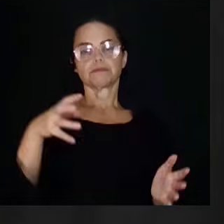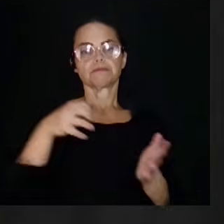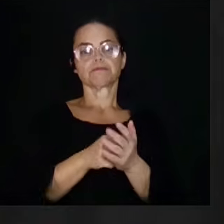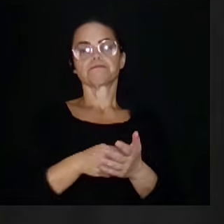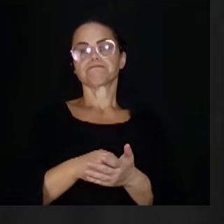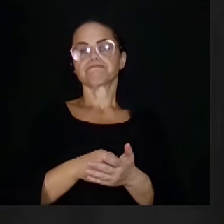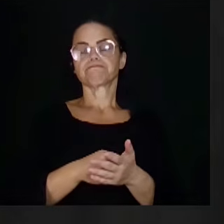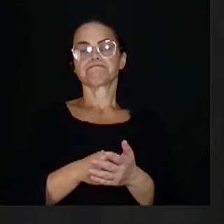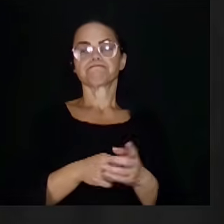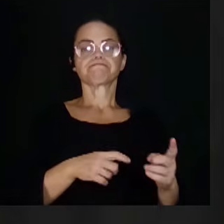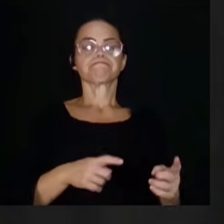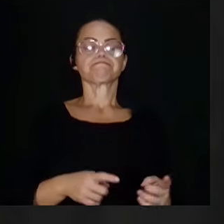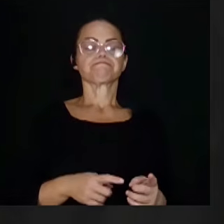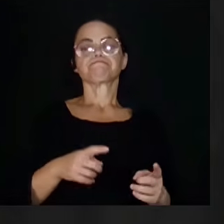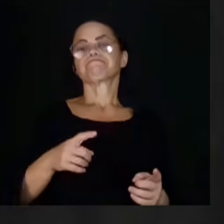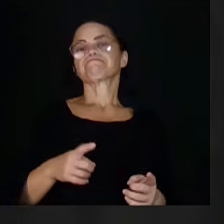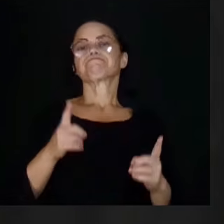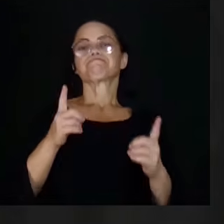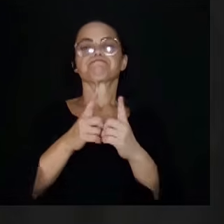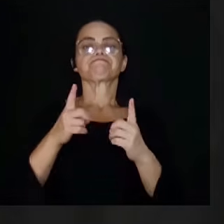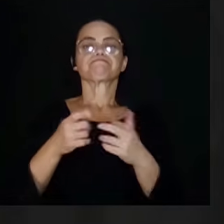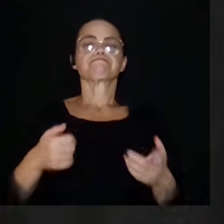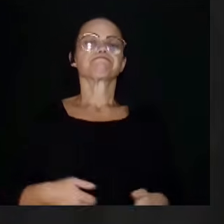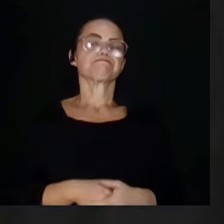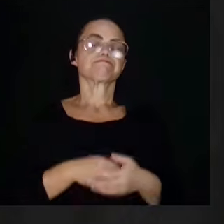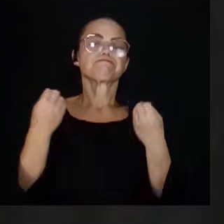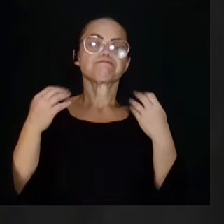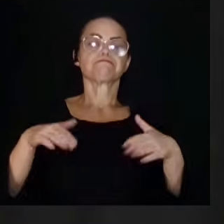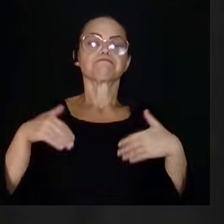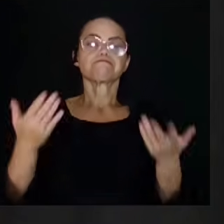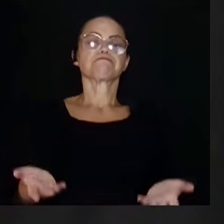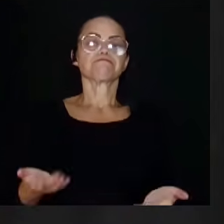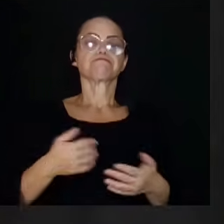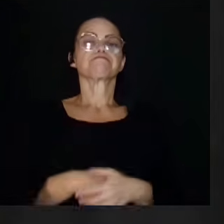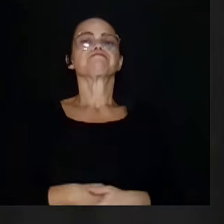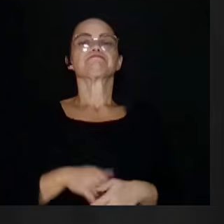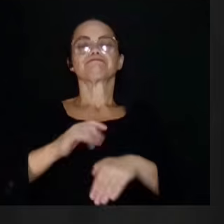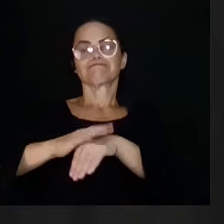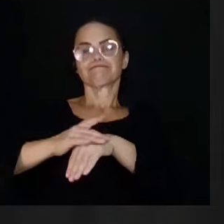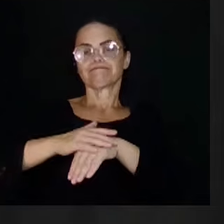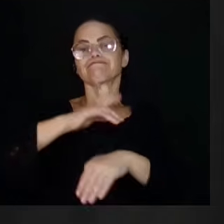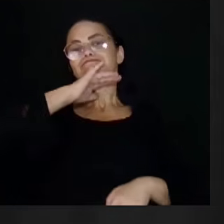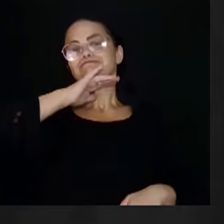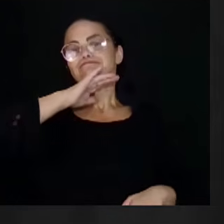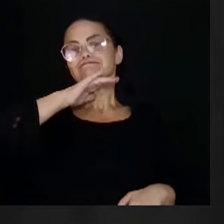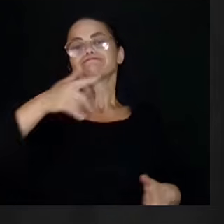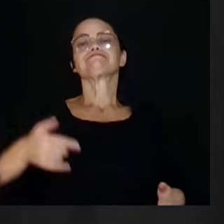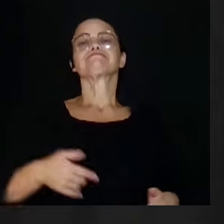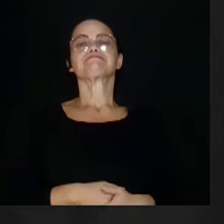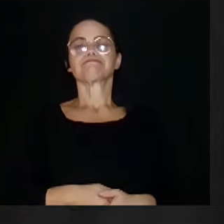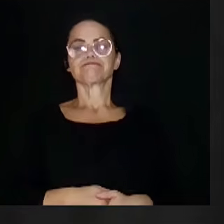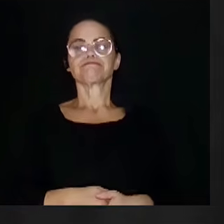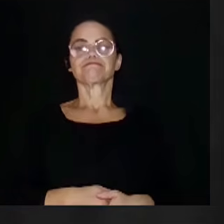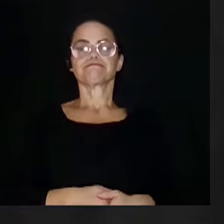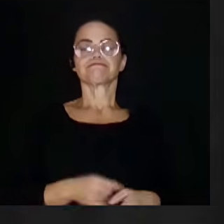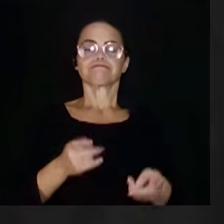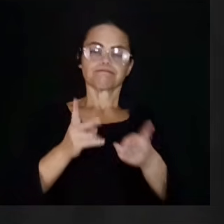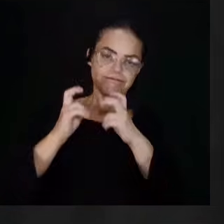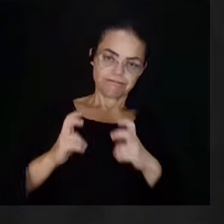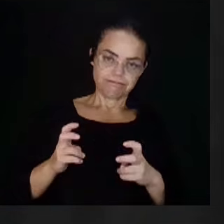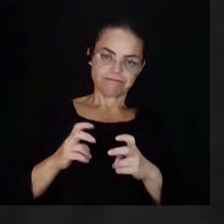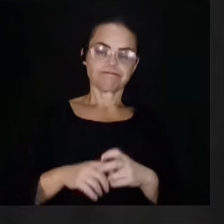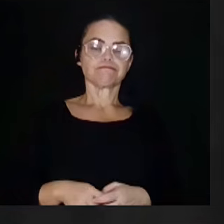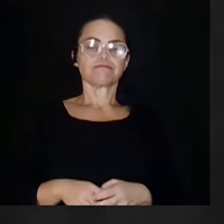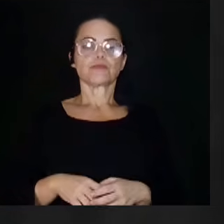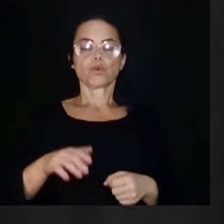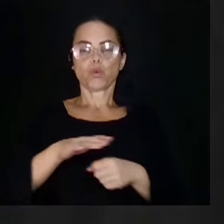como. Exatamente. Você vai quando? Você vai quando você tá ruim. Daí quando você tá ruim, você lota a UPA. Porque e